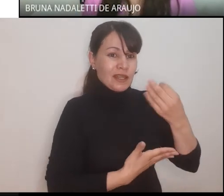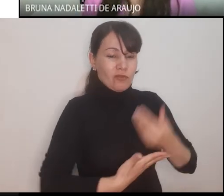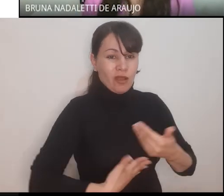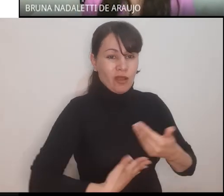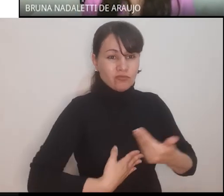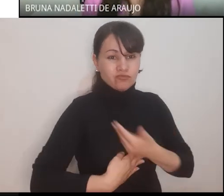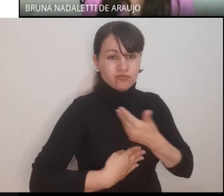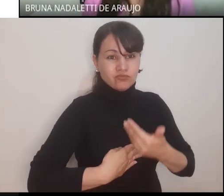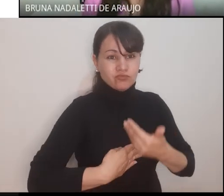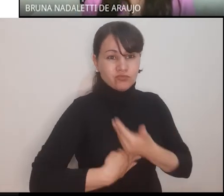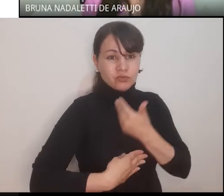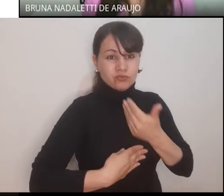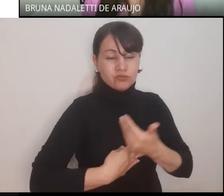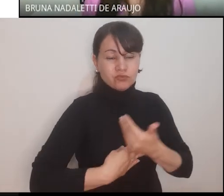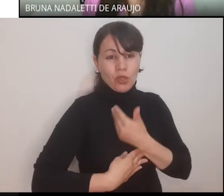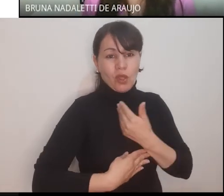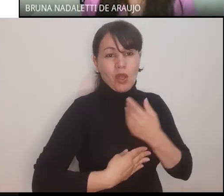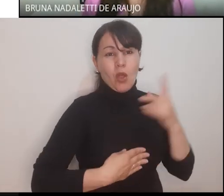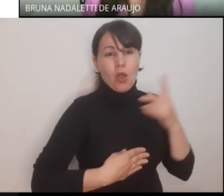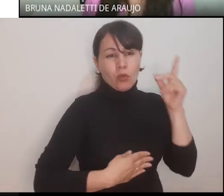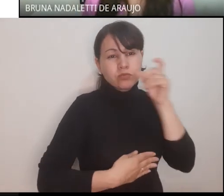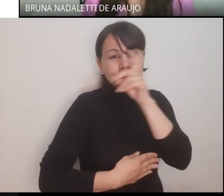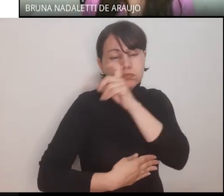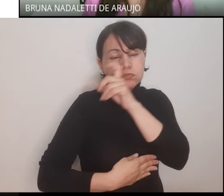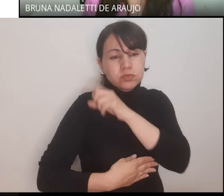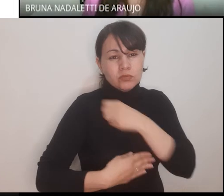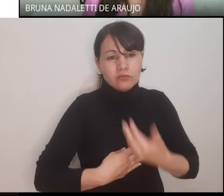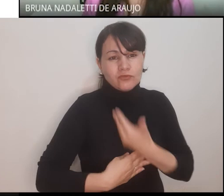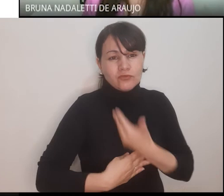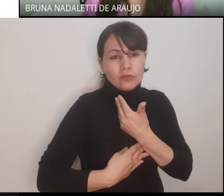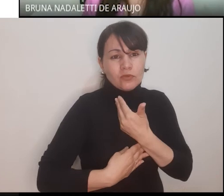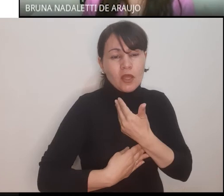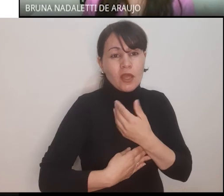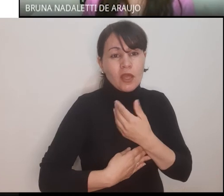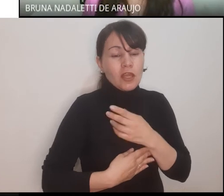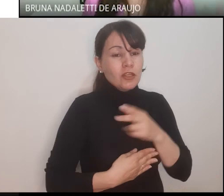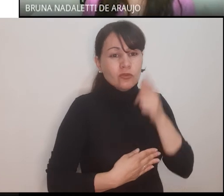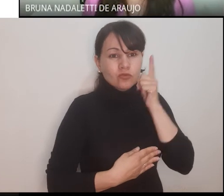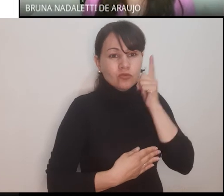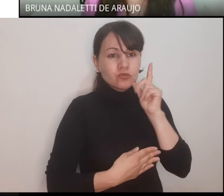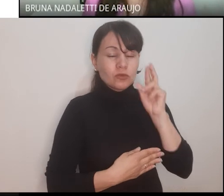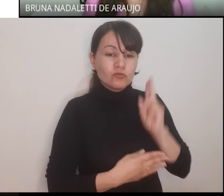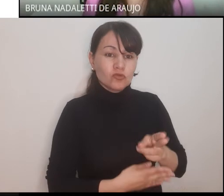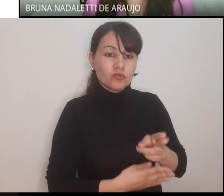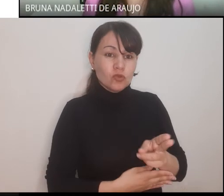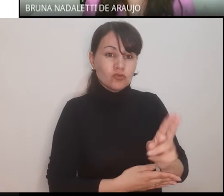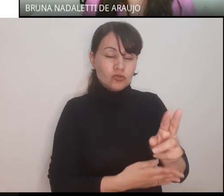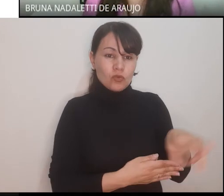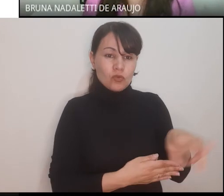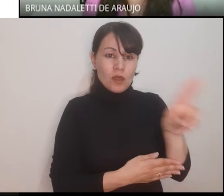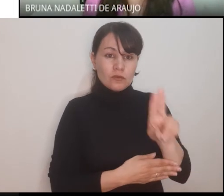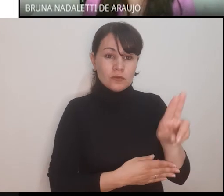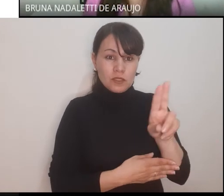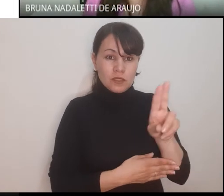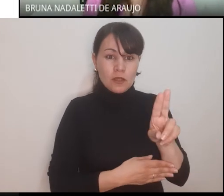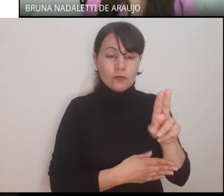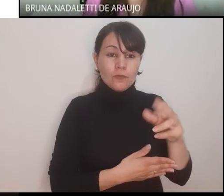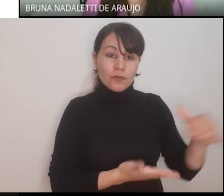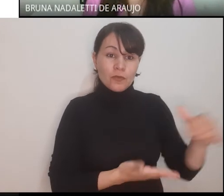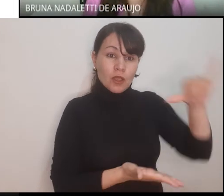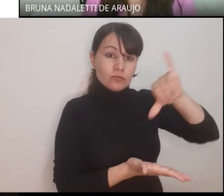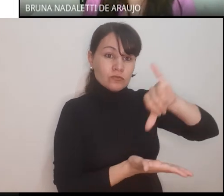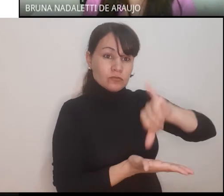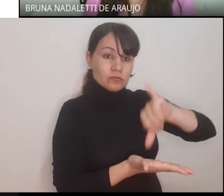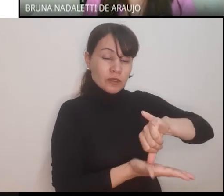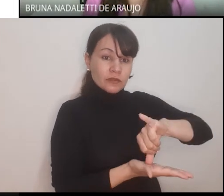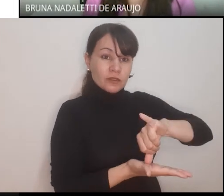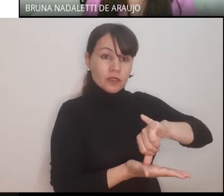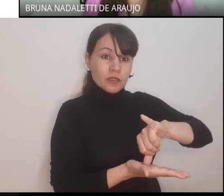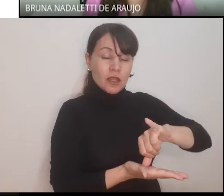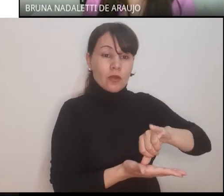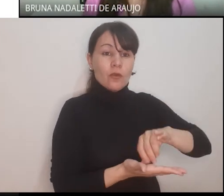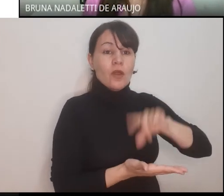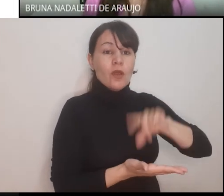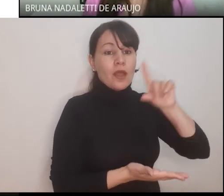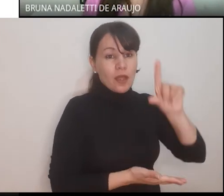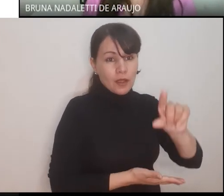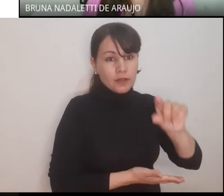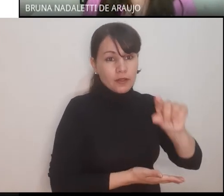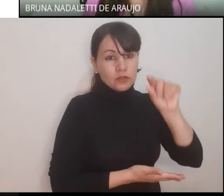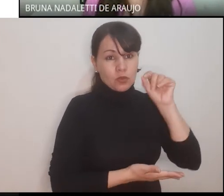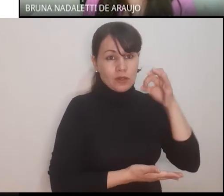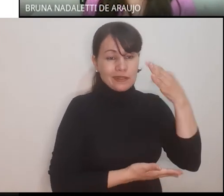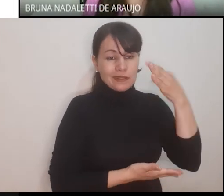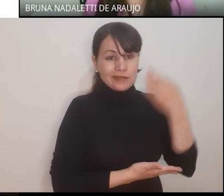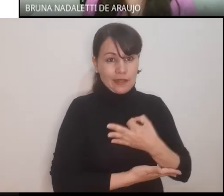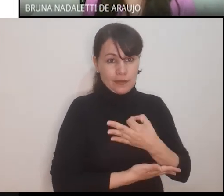vasculares se instalam e não é possível seguir utilizando. E aí o catéter central é a única opção.